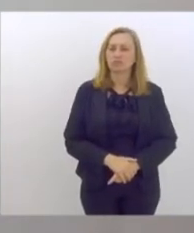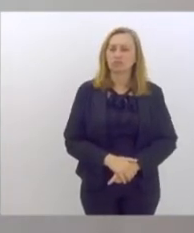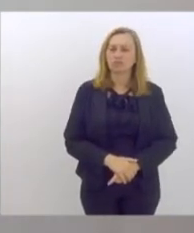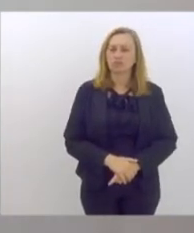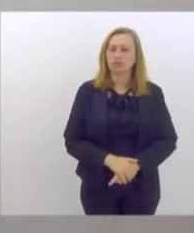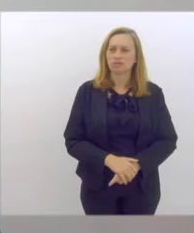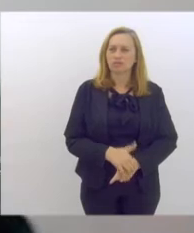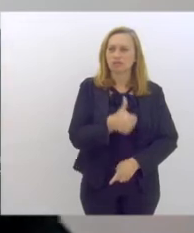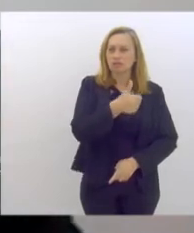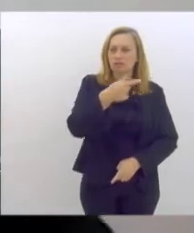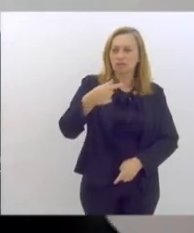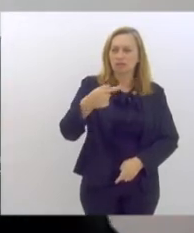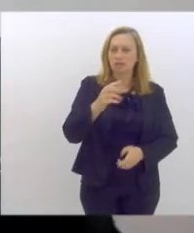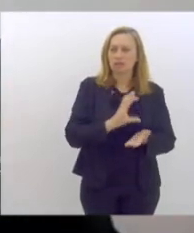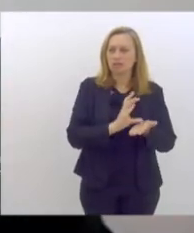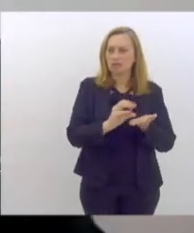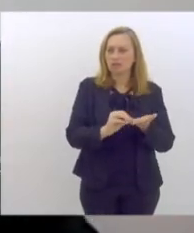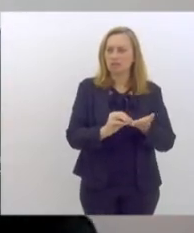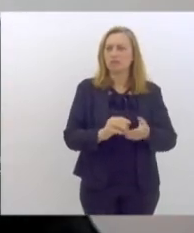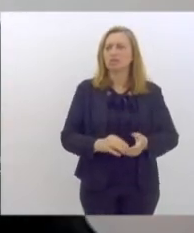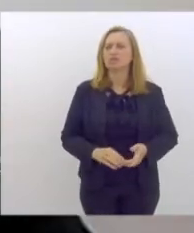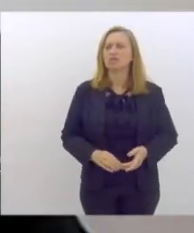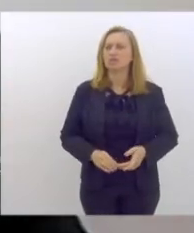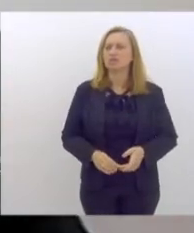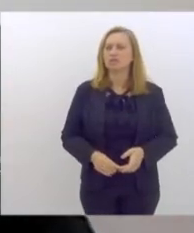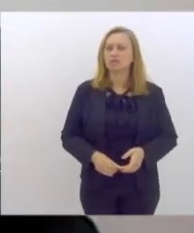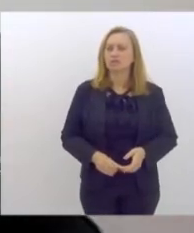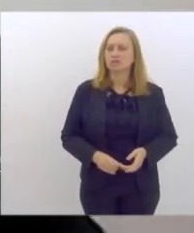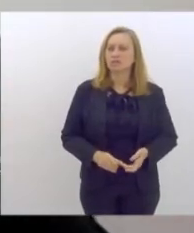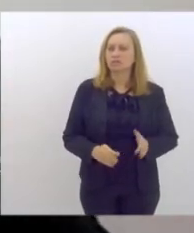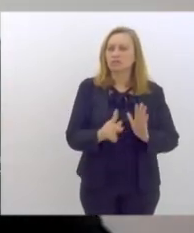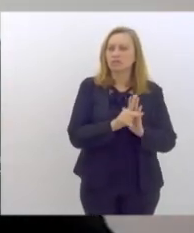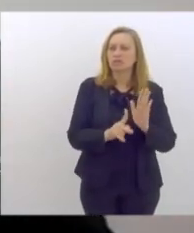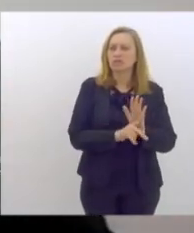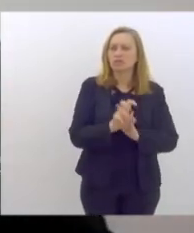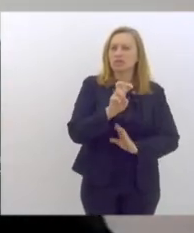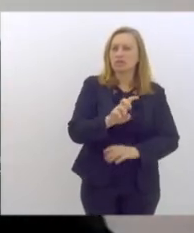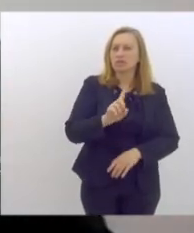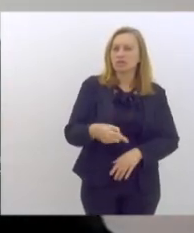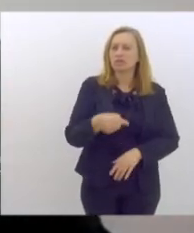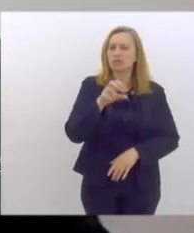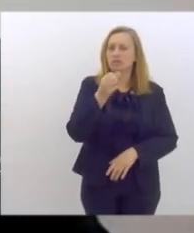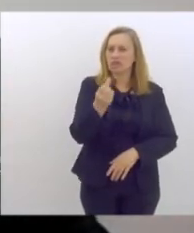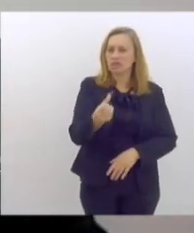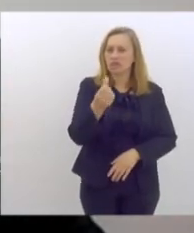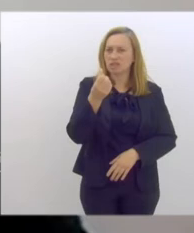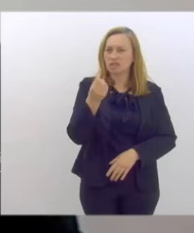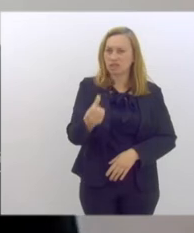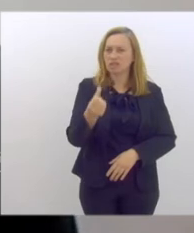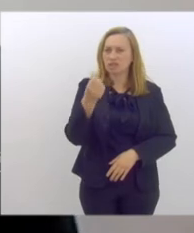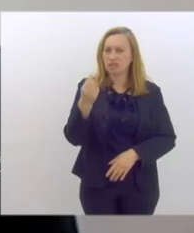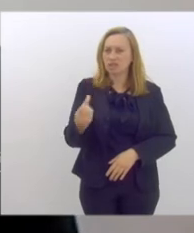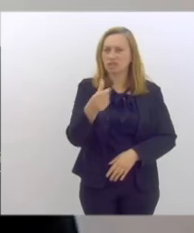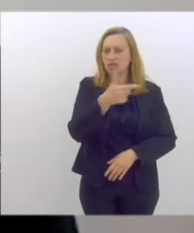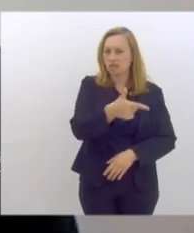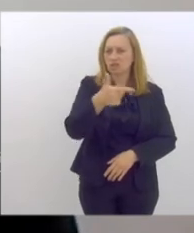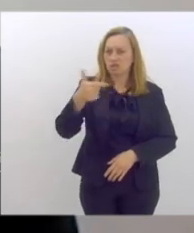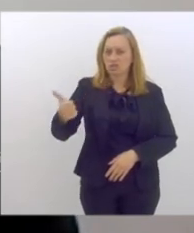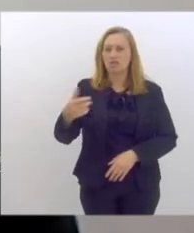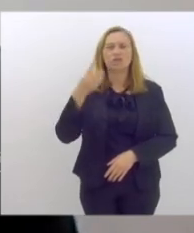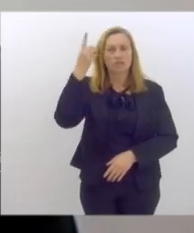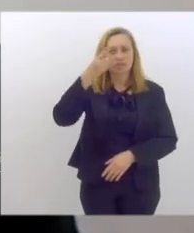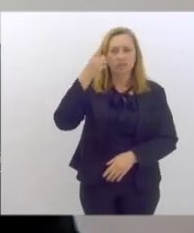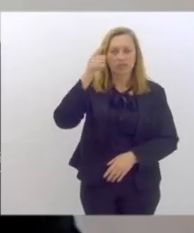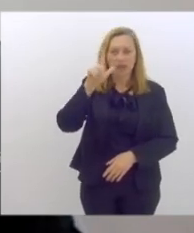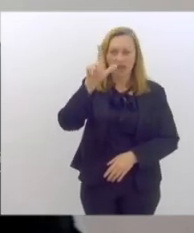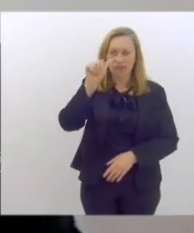o número 17 da pauta projeto de lei 5.666 de 22